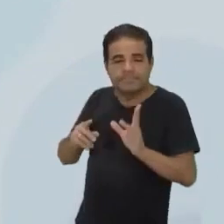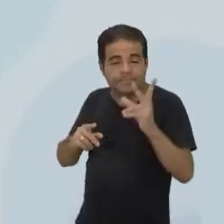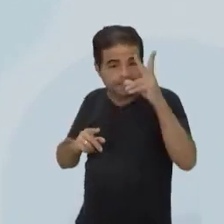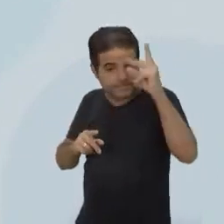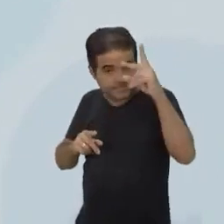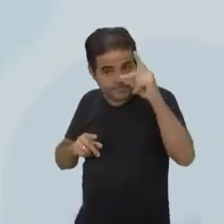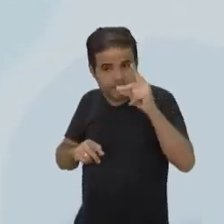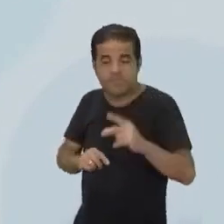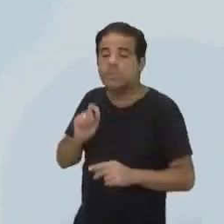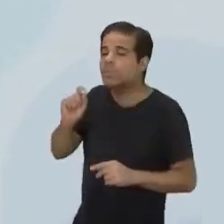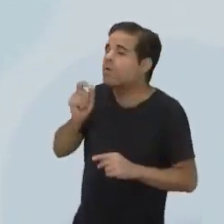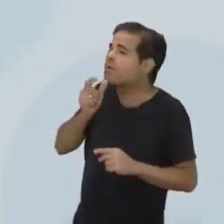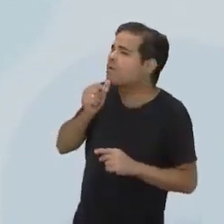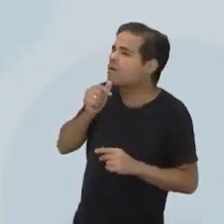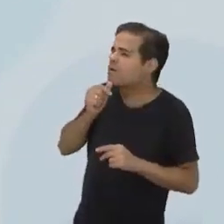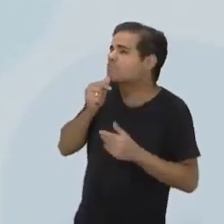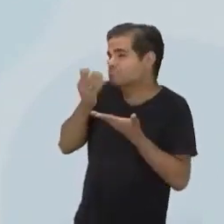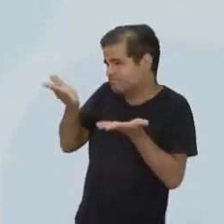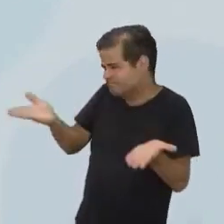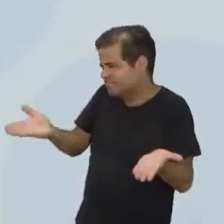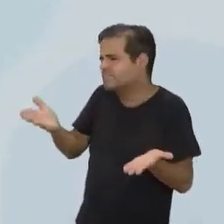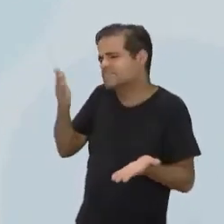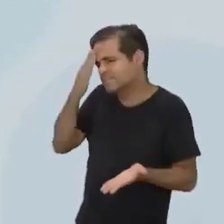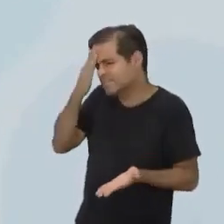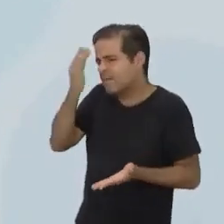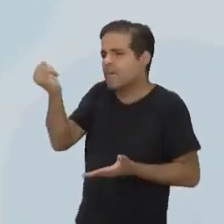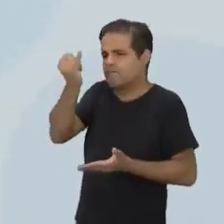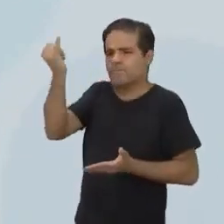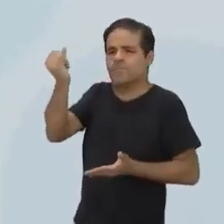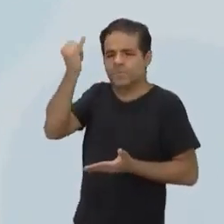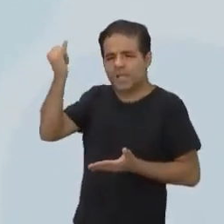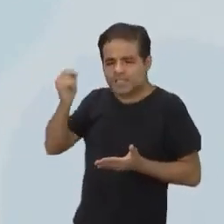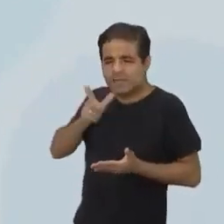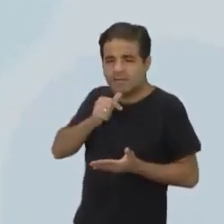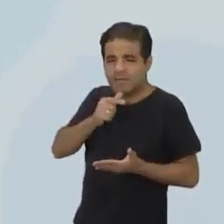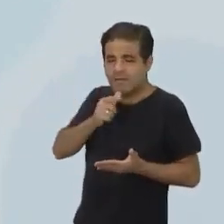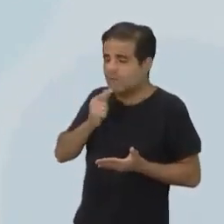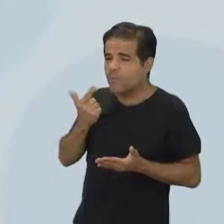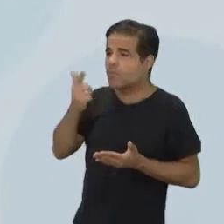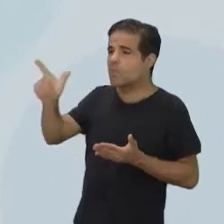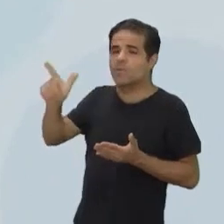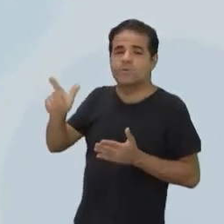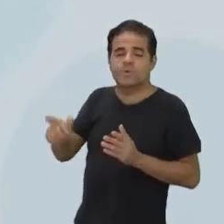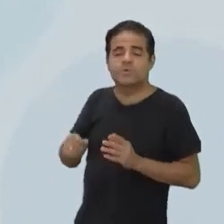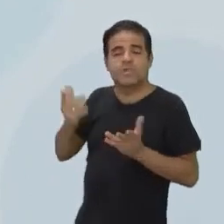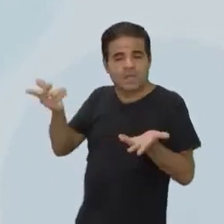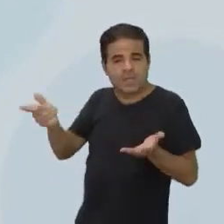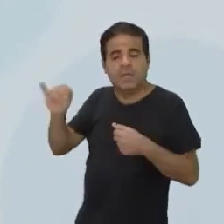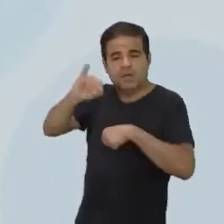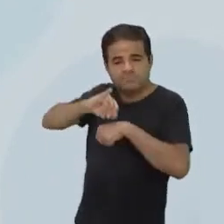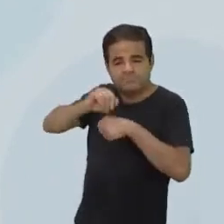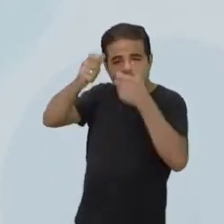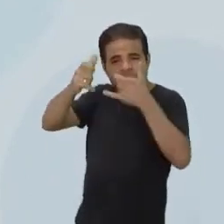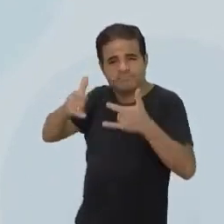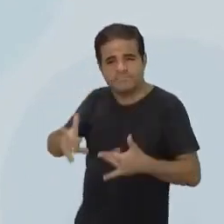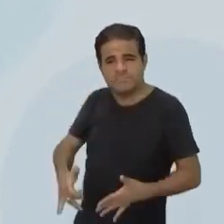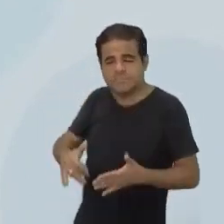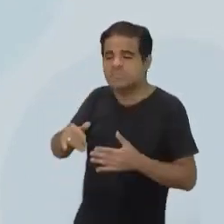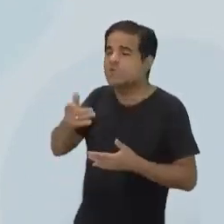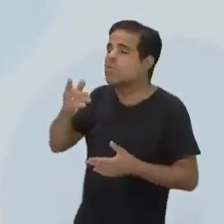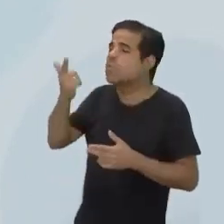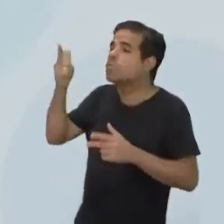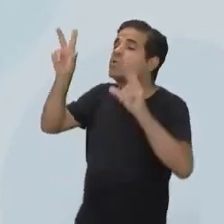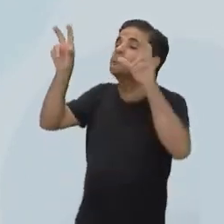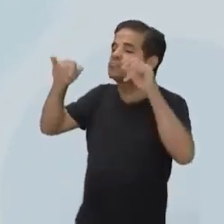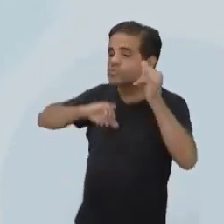imagem foi a água, que é super importante, né? A gente tem uma outra unidade curricular que tem uma componente de química